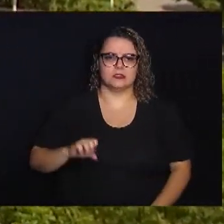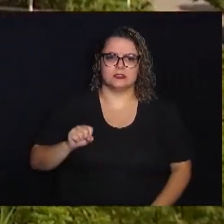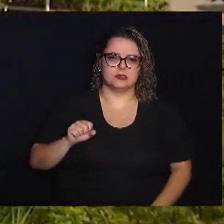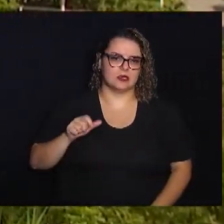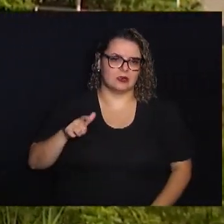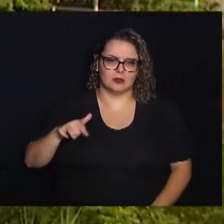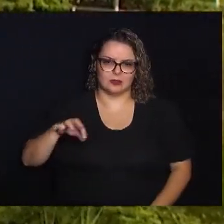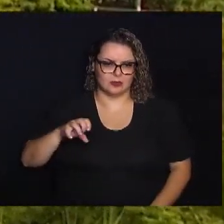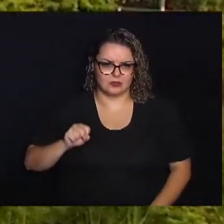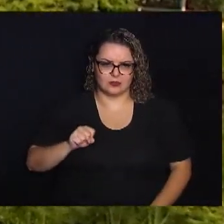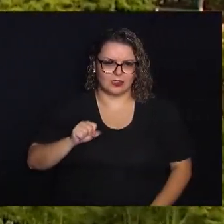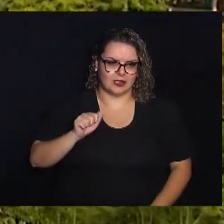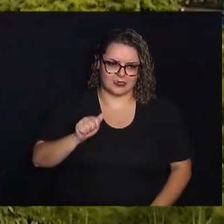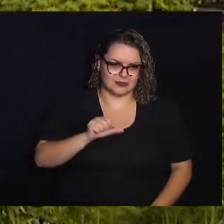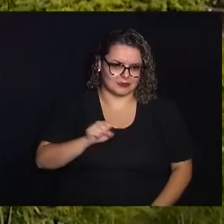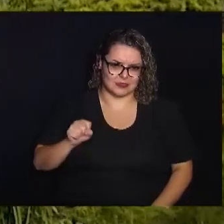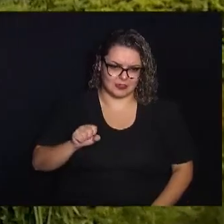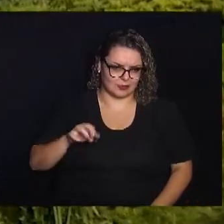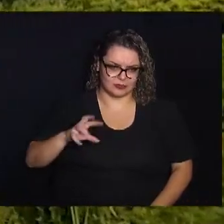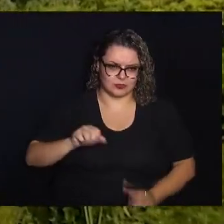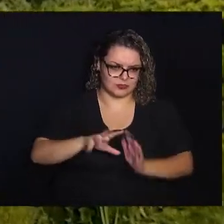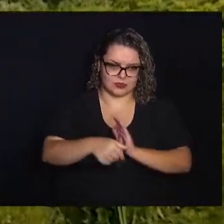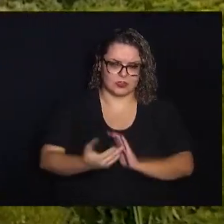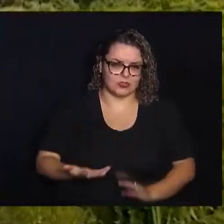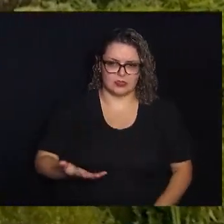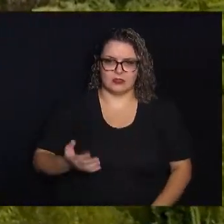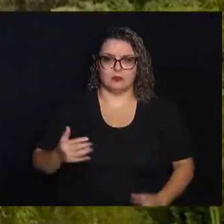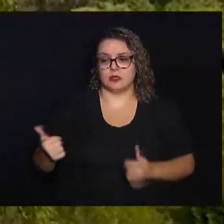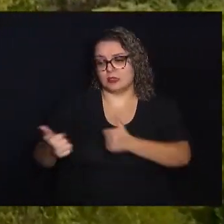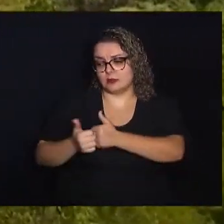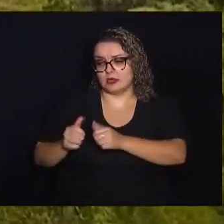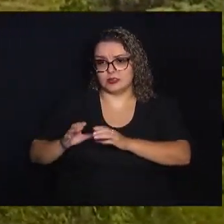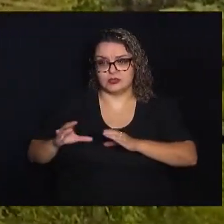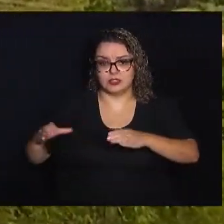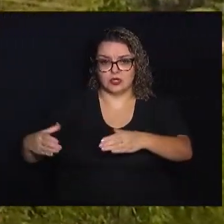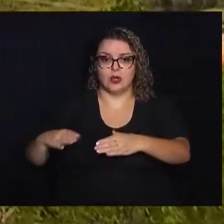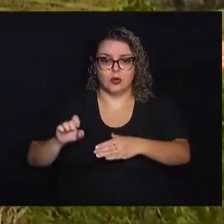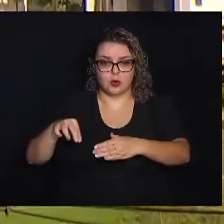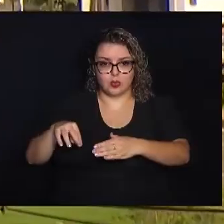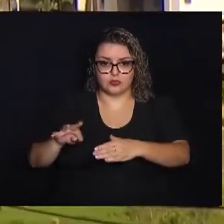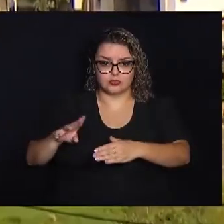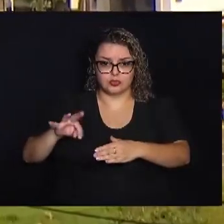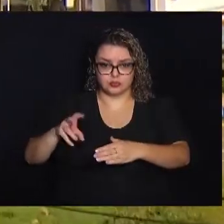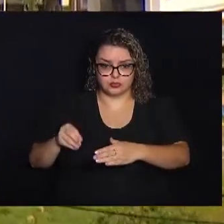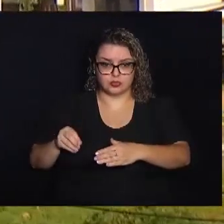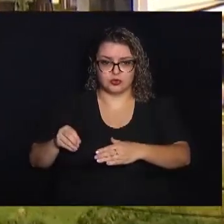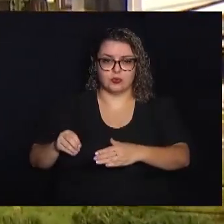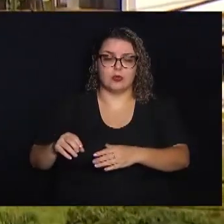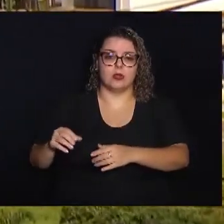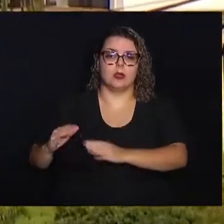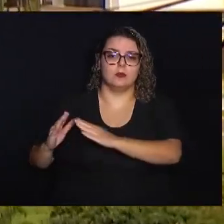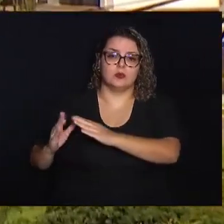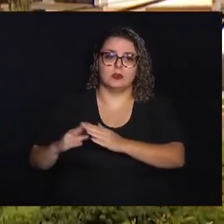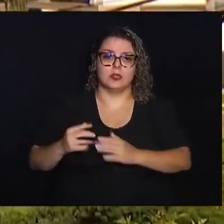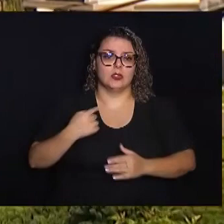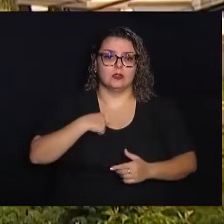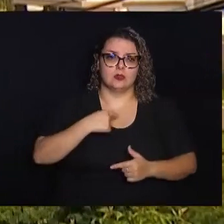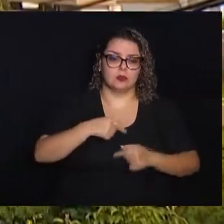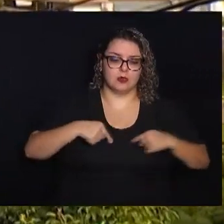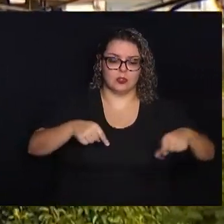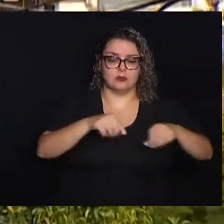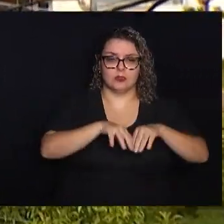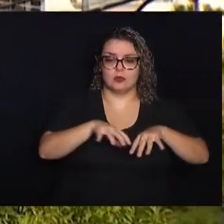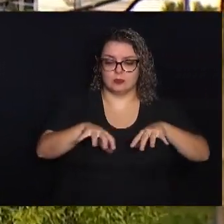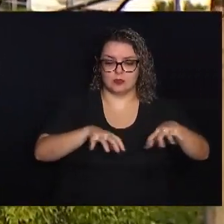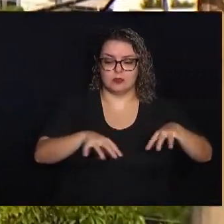está do lado lá de conjuntos habitacionais, e ele não pode parcelar a área dele e transformar no